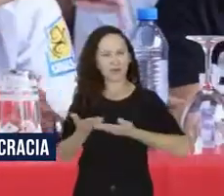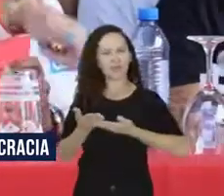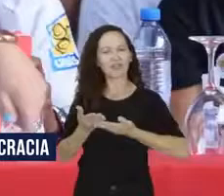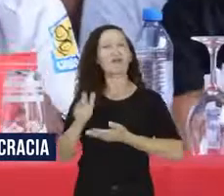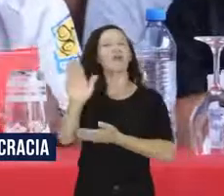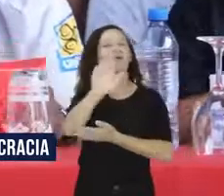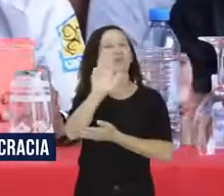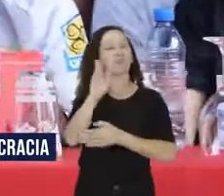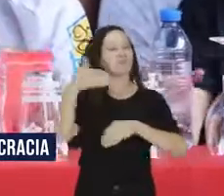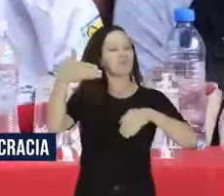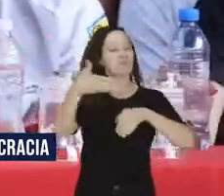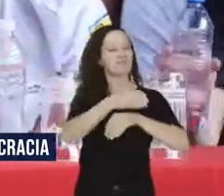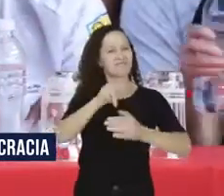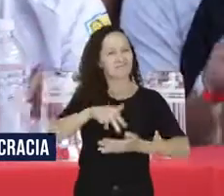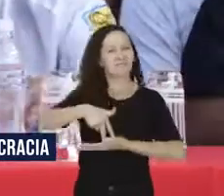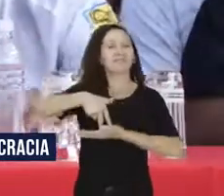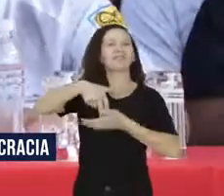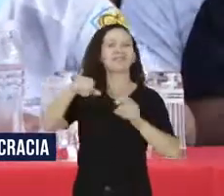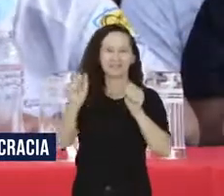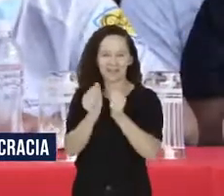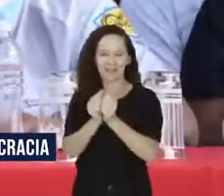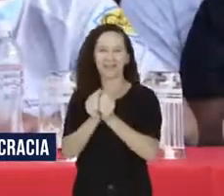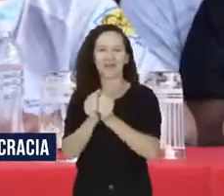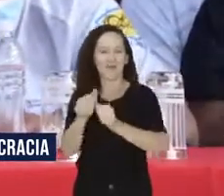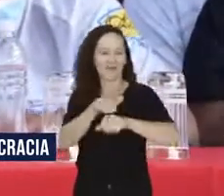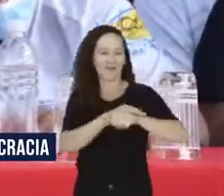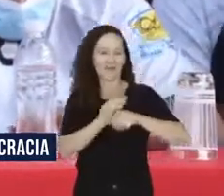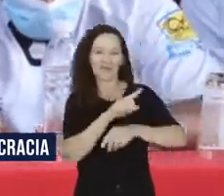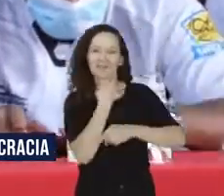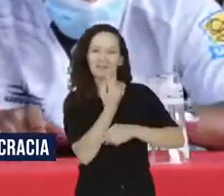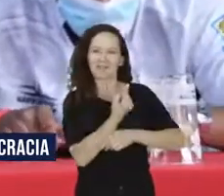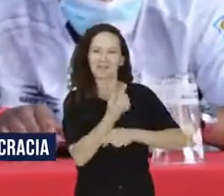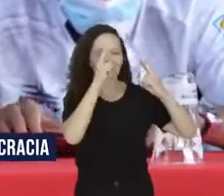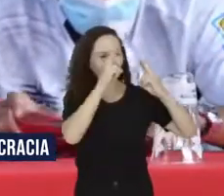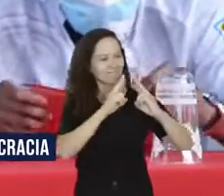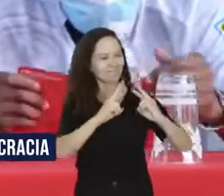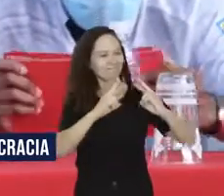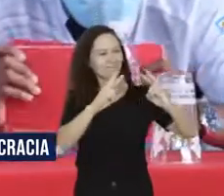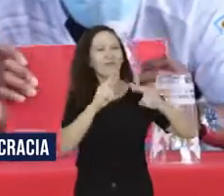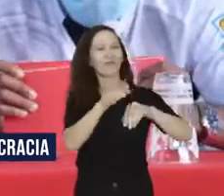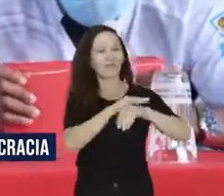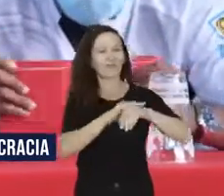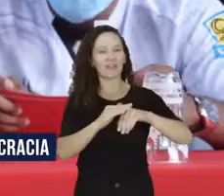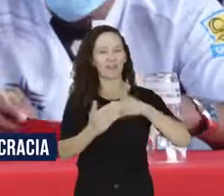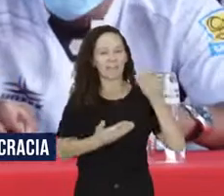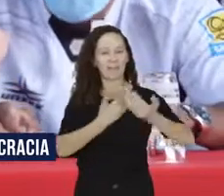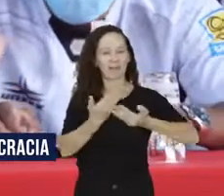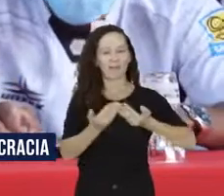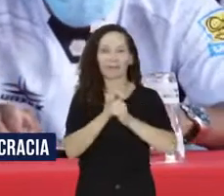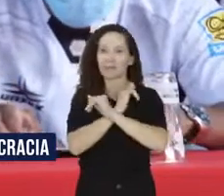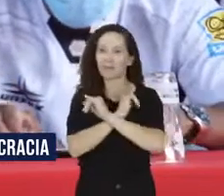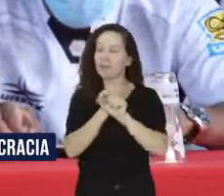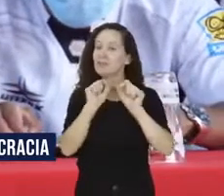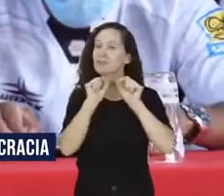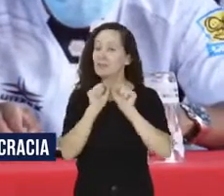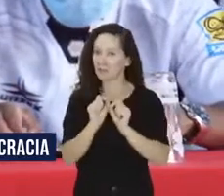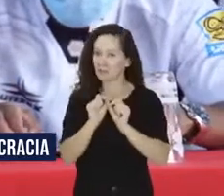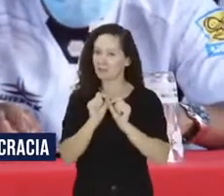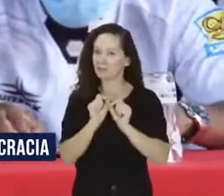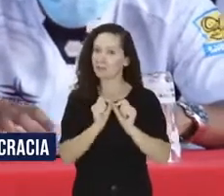O Lula vem ele para falar com nós, assim, de cara a cara. E eu queria dizer que a juventude da